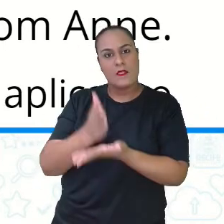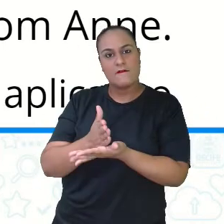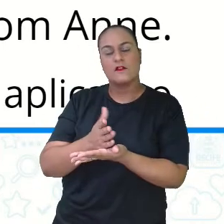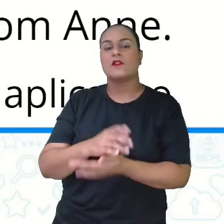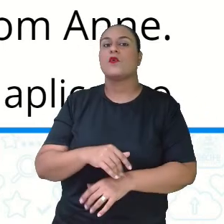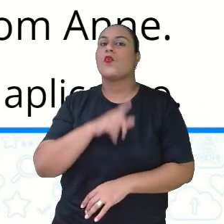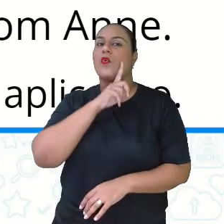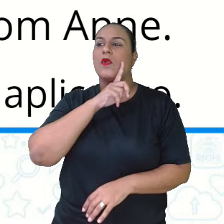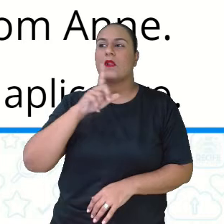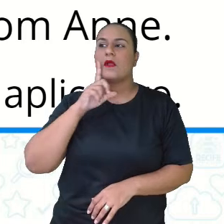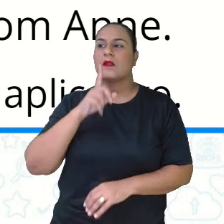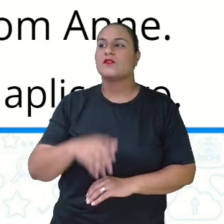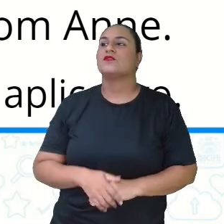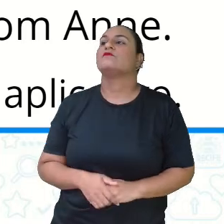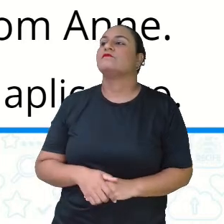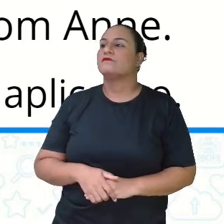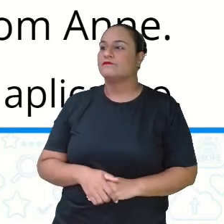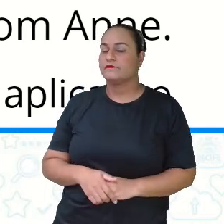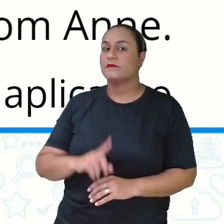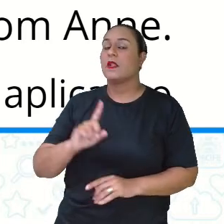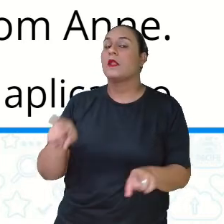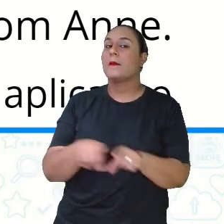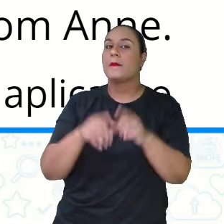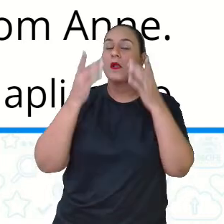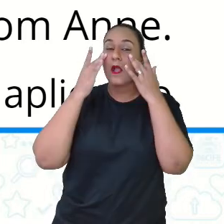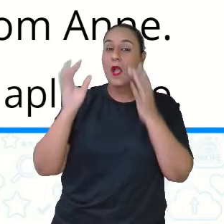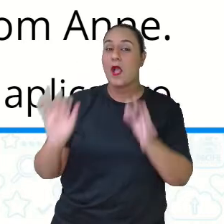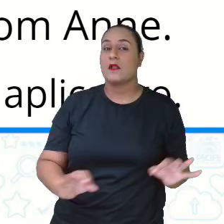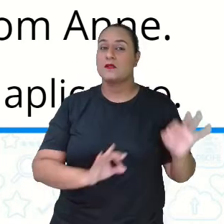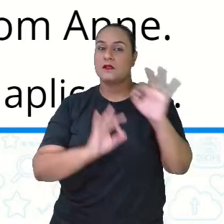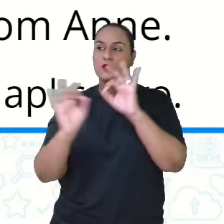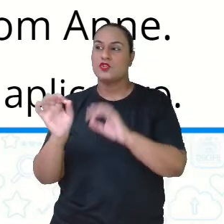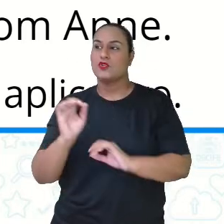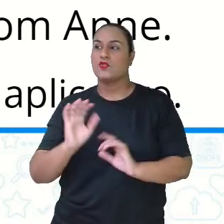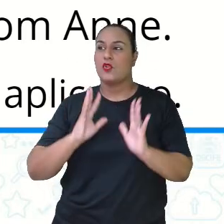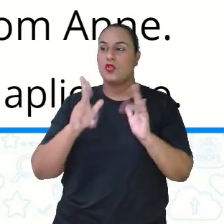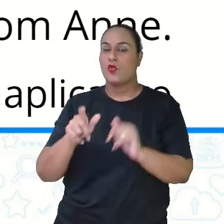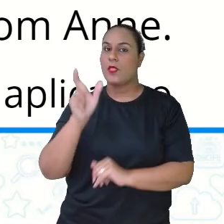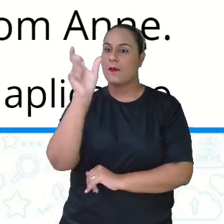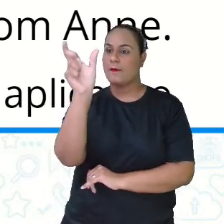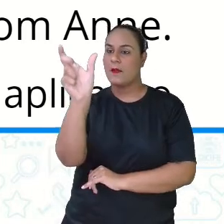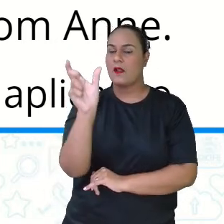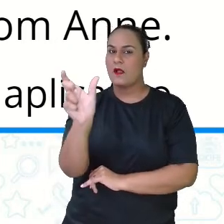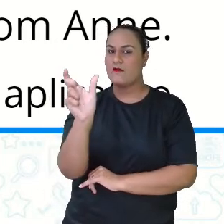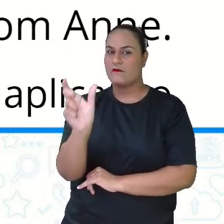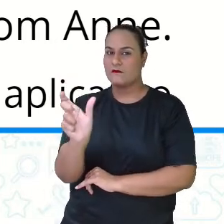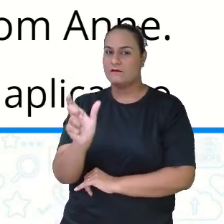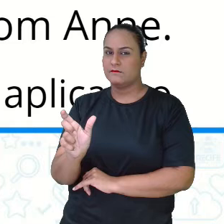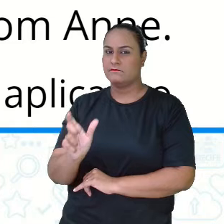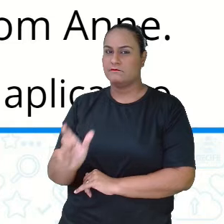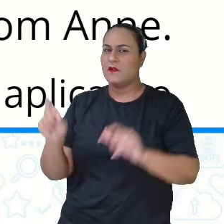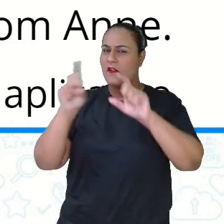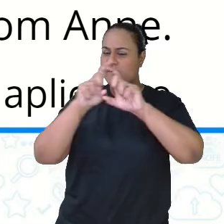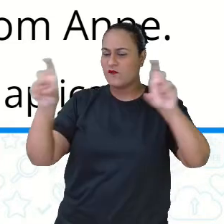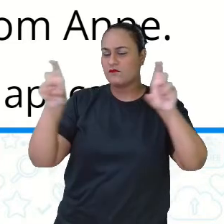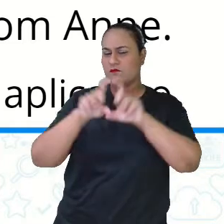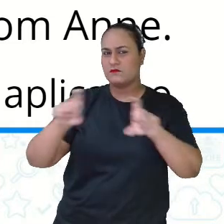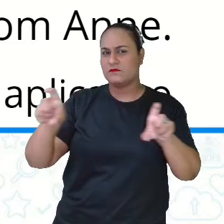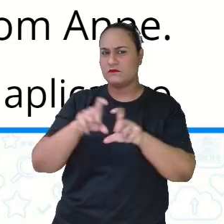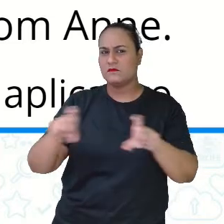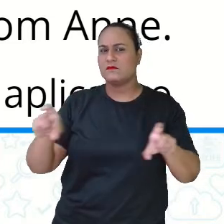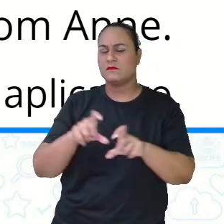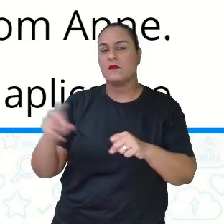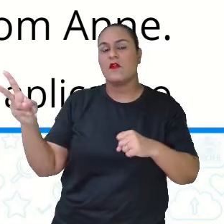Anne e Samuel assistiu a aula pelo aplicativo. Olha só, nessas frases aí,